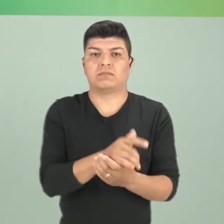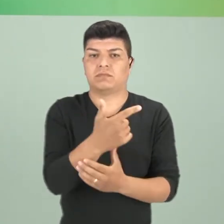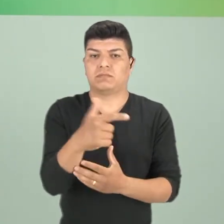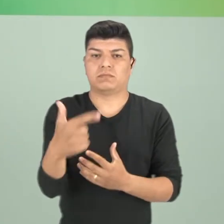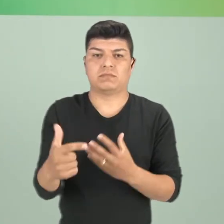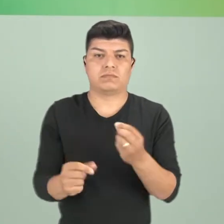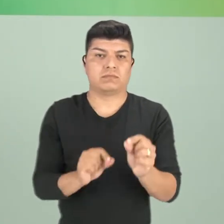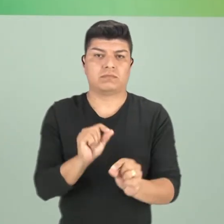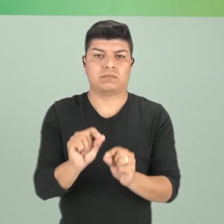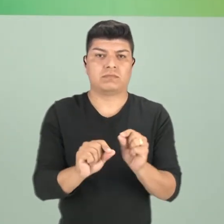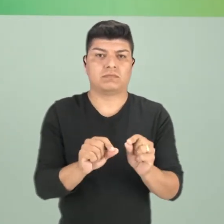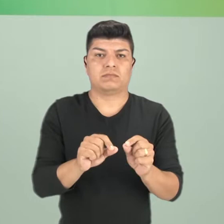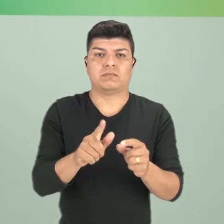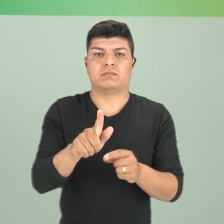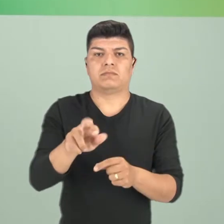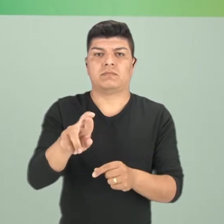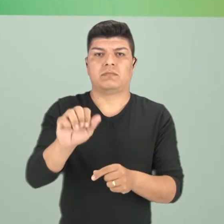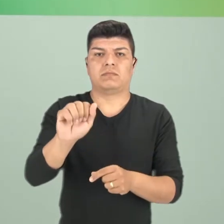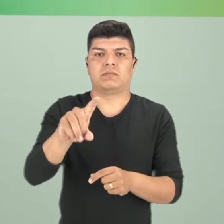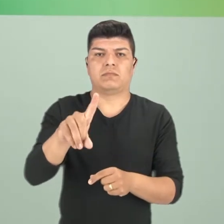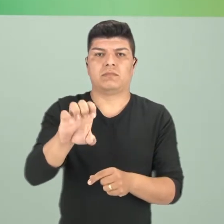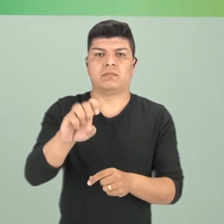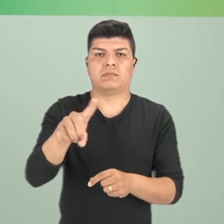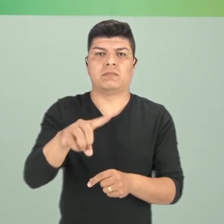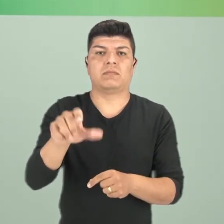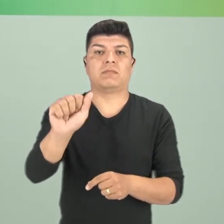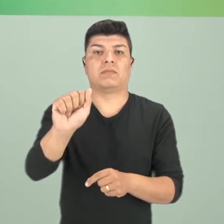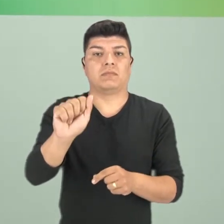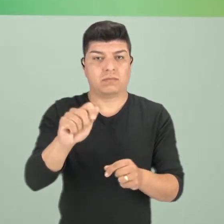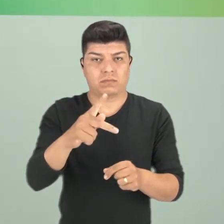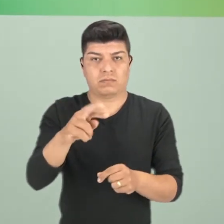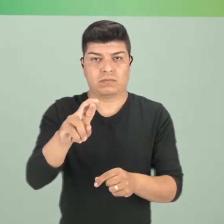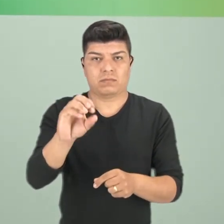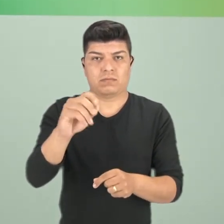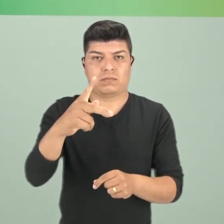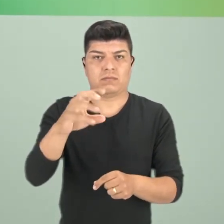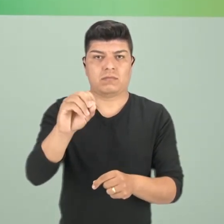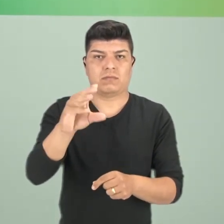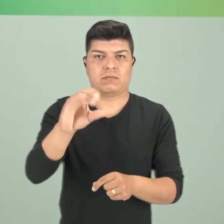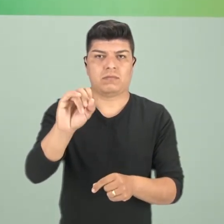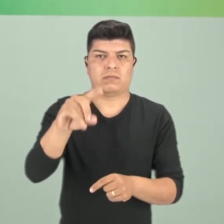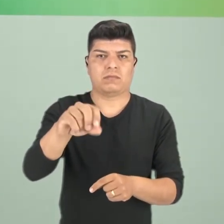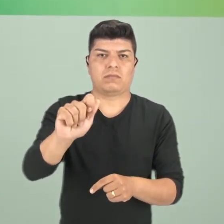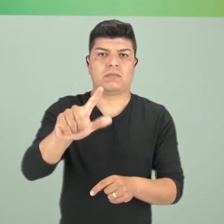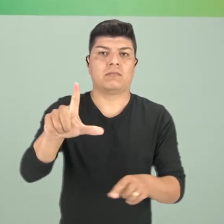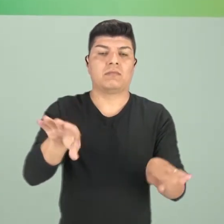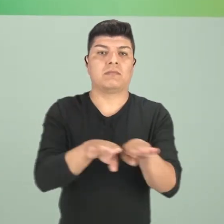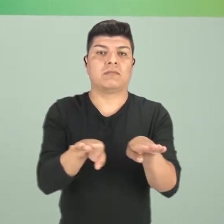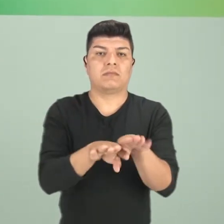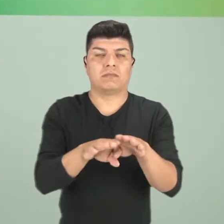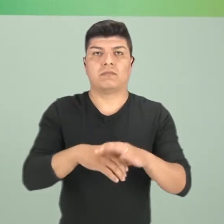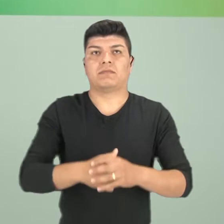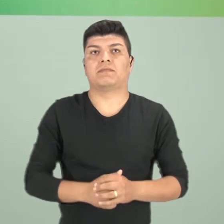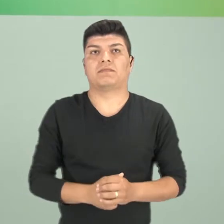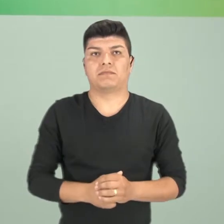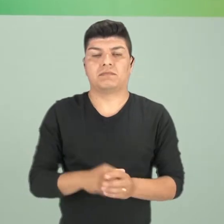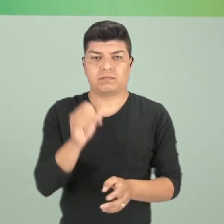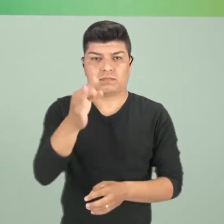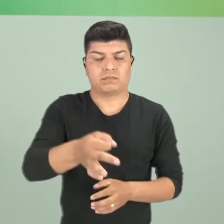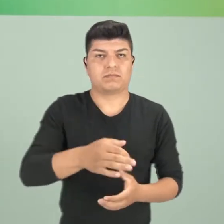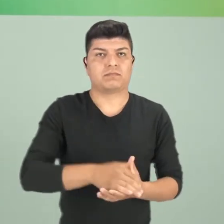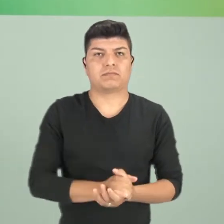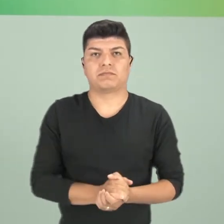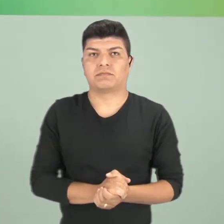vai acontecer as grandezas não proporcionais, quando elas não têm dependência entre as grandezas,